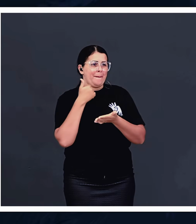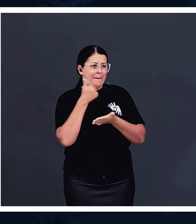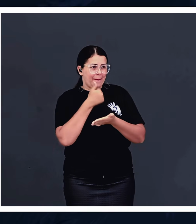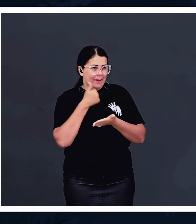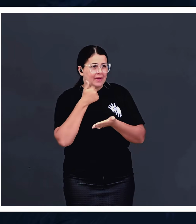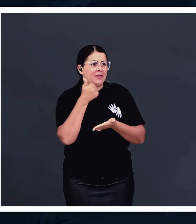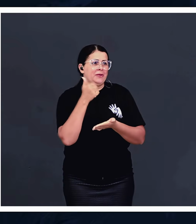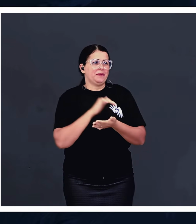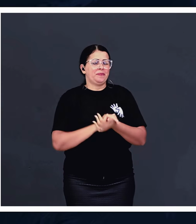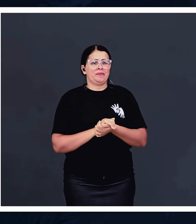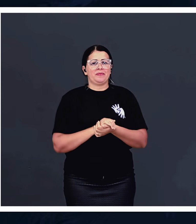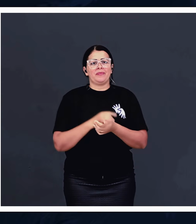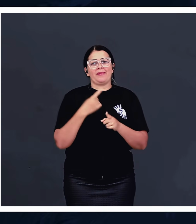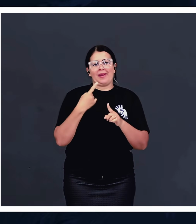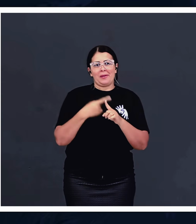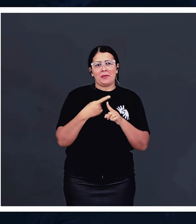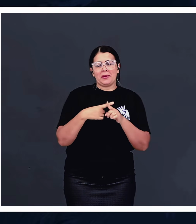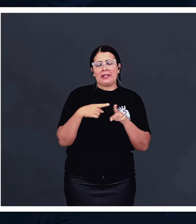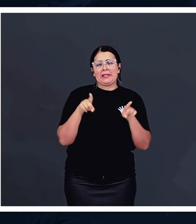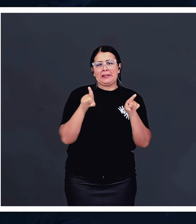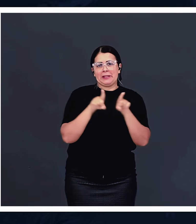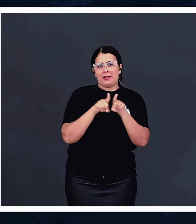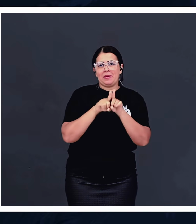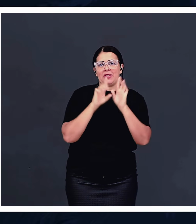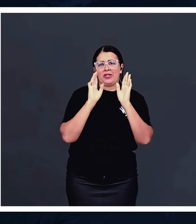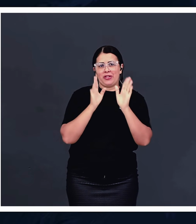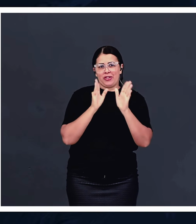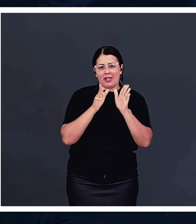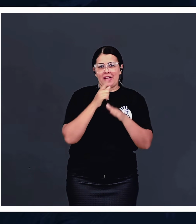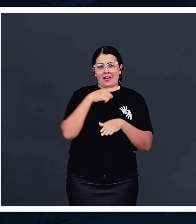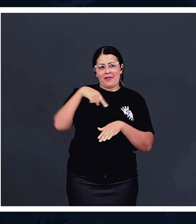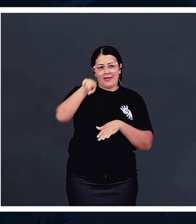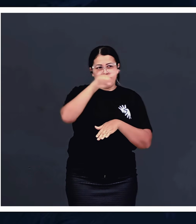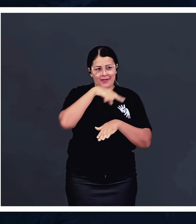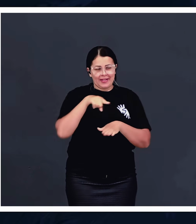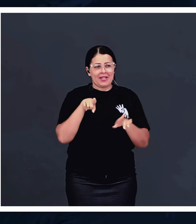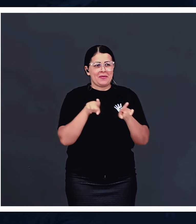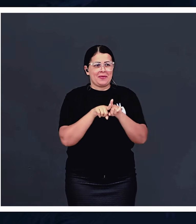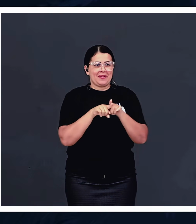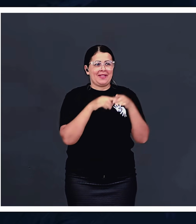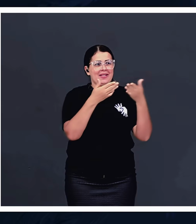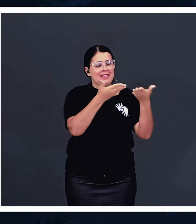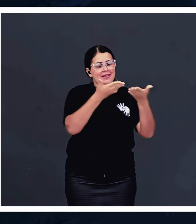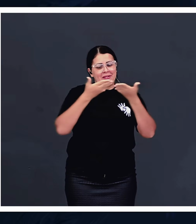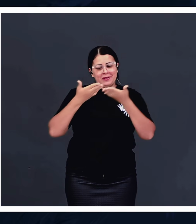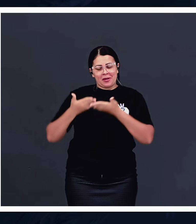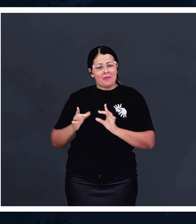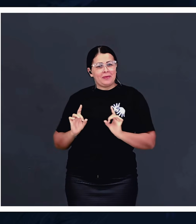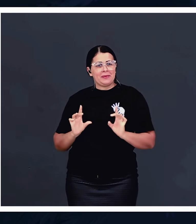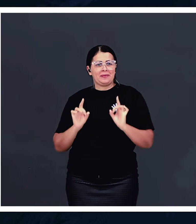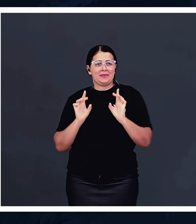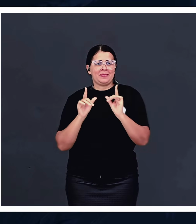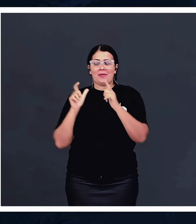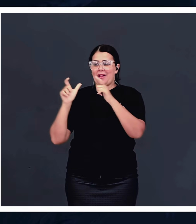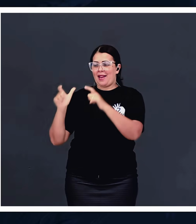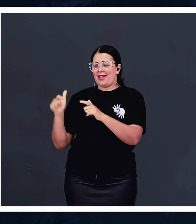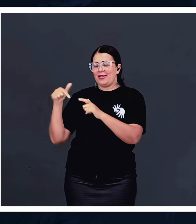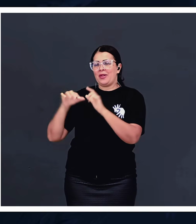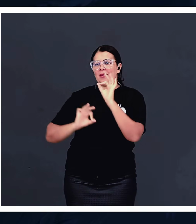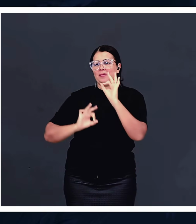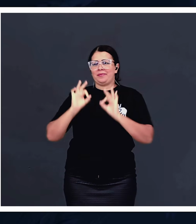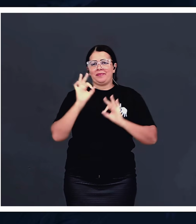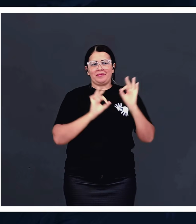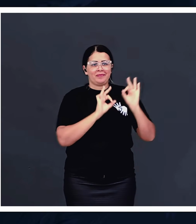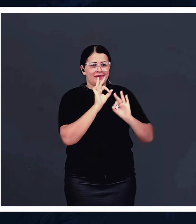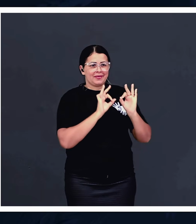a sua vaga e também já garante que você vai ser muito bem recepcionada lá, porque tudo é preparado de